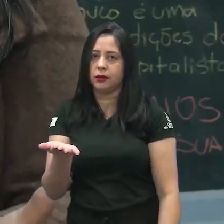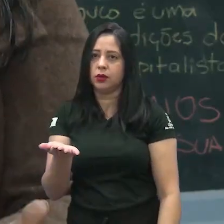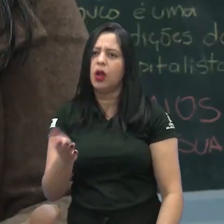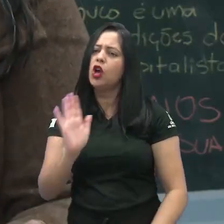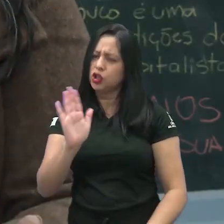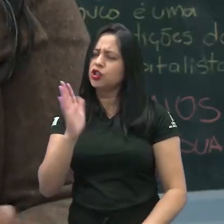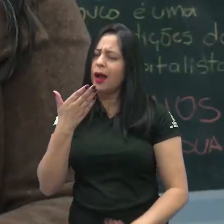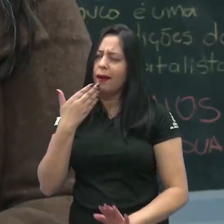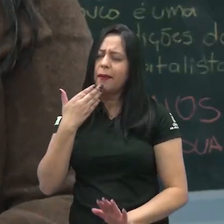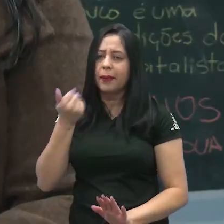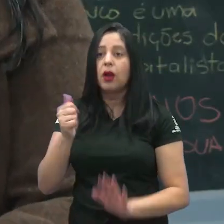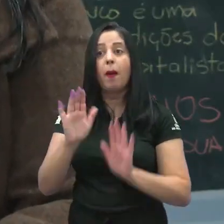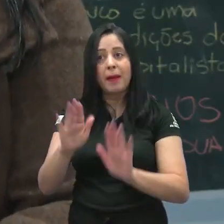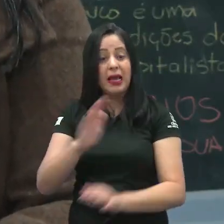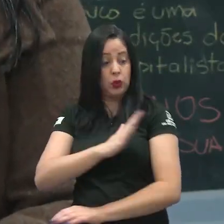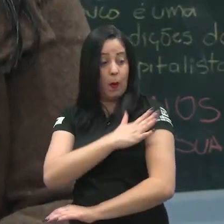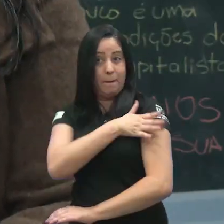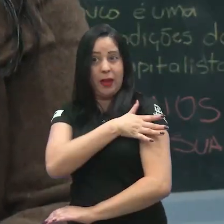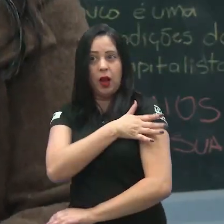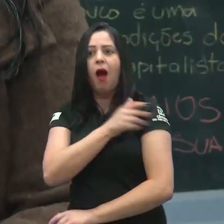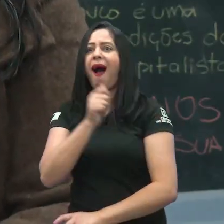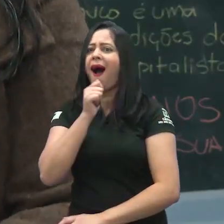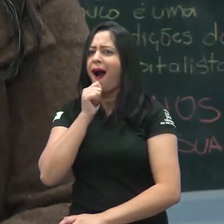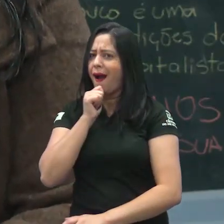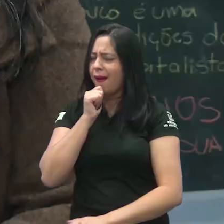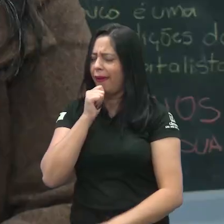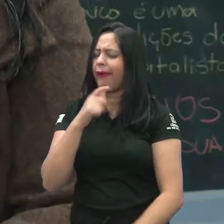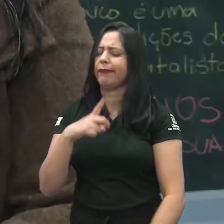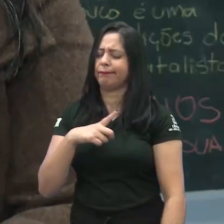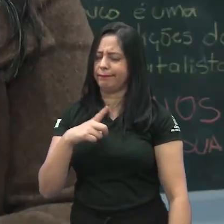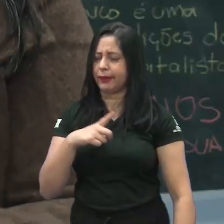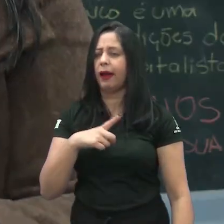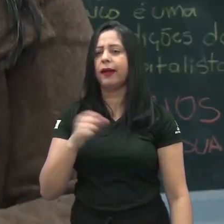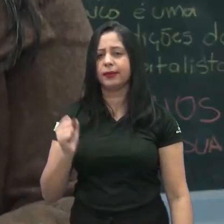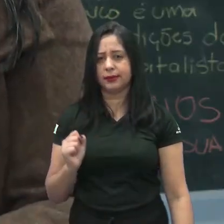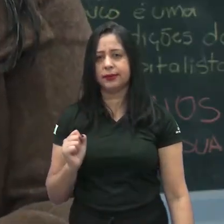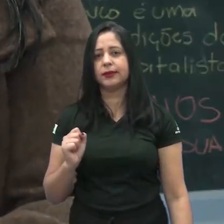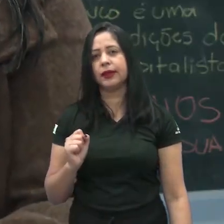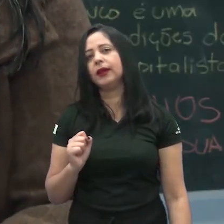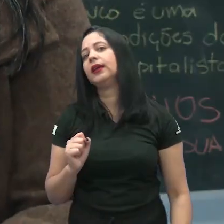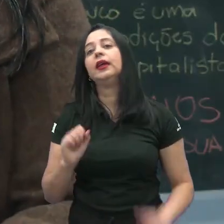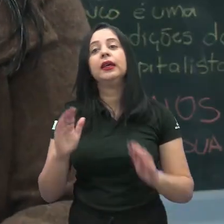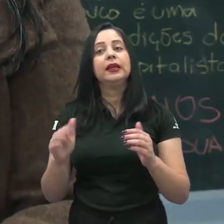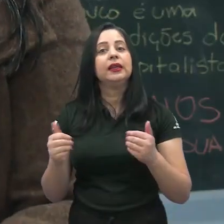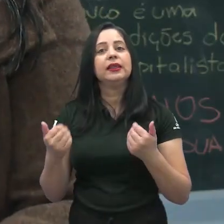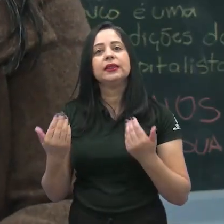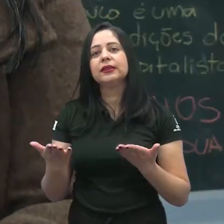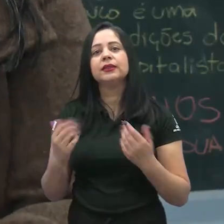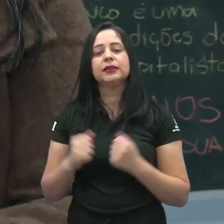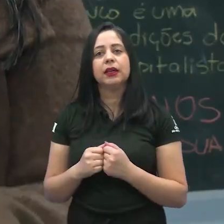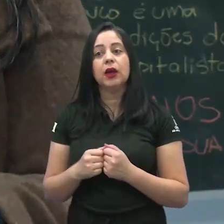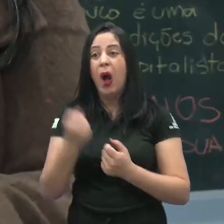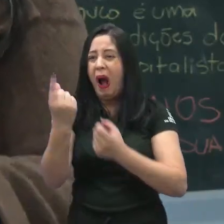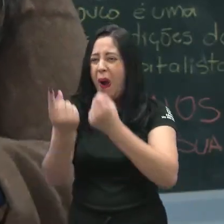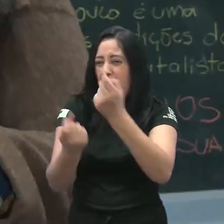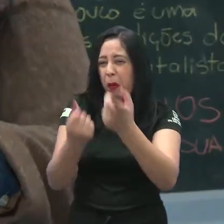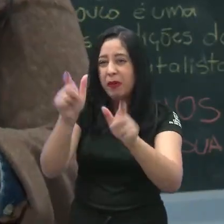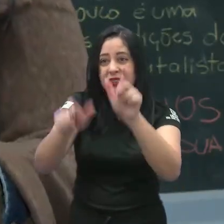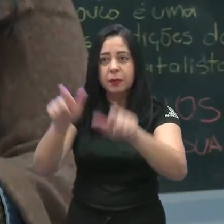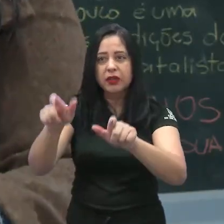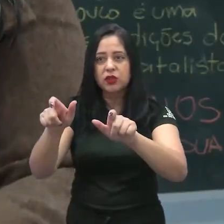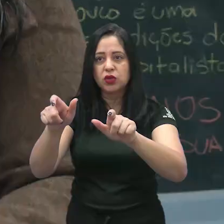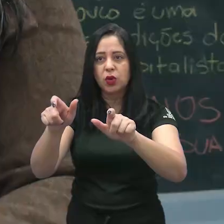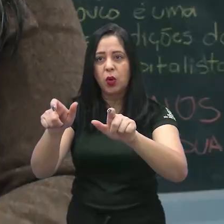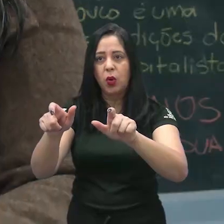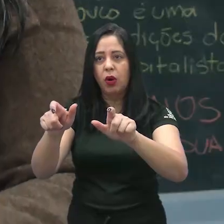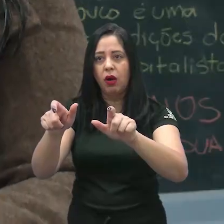ter melhorado muito, né? Mas a gente ainda vê esse estigma. Então, algumas pessoas deixam de